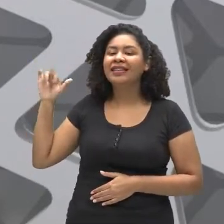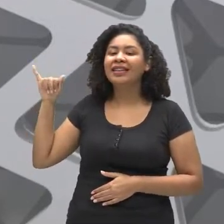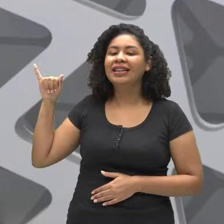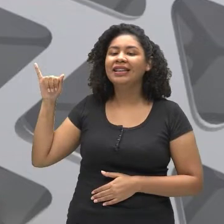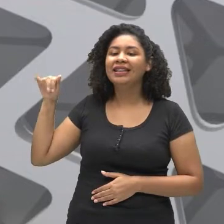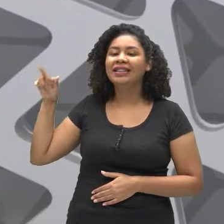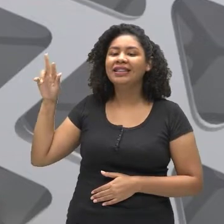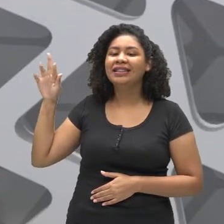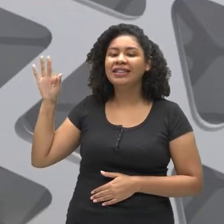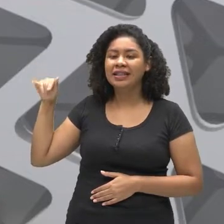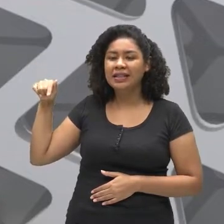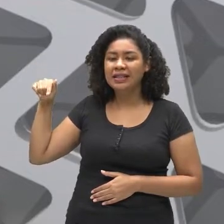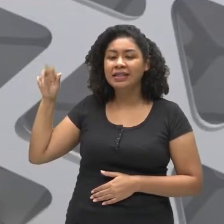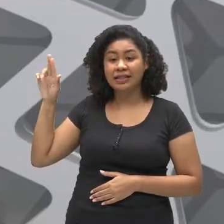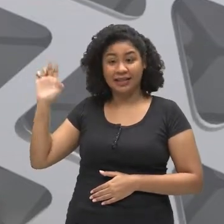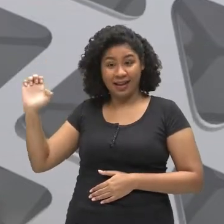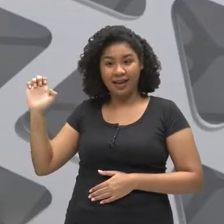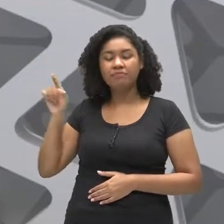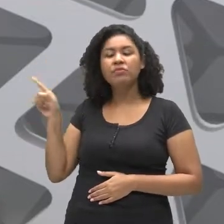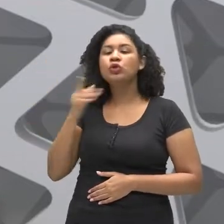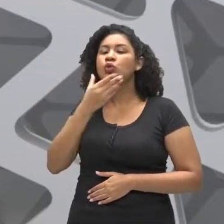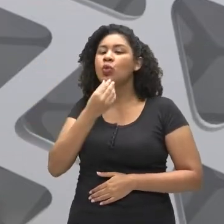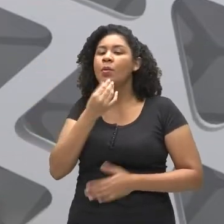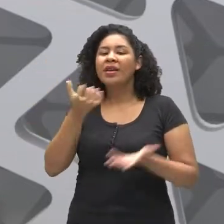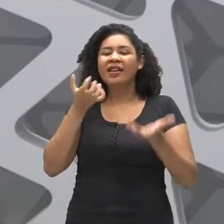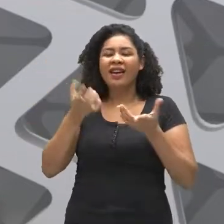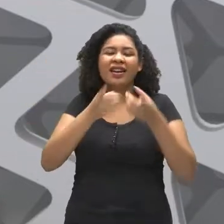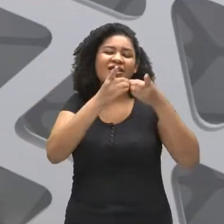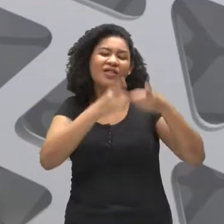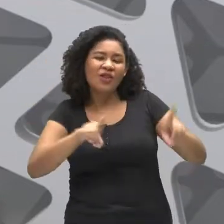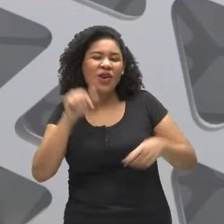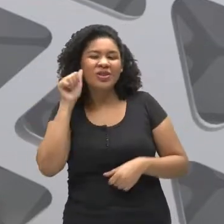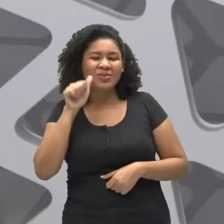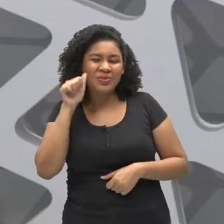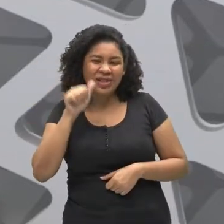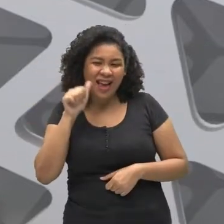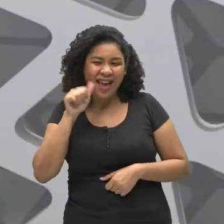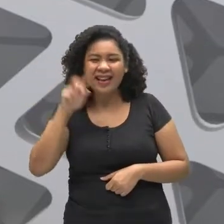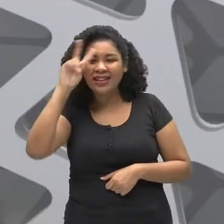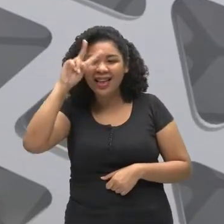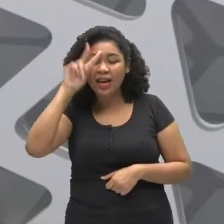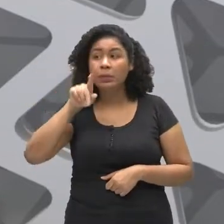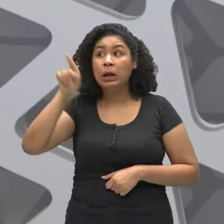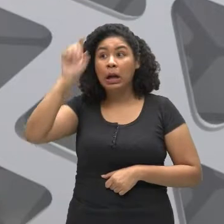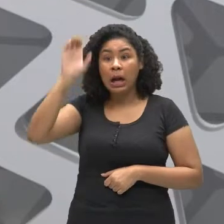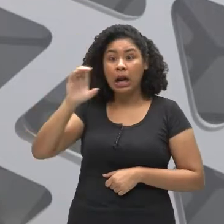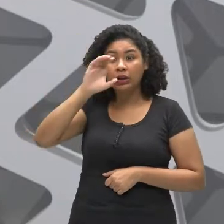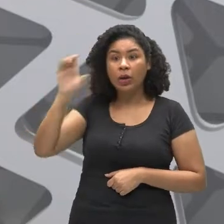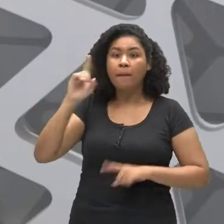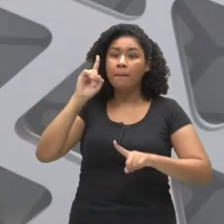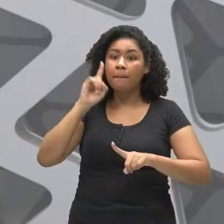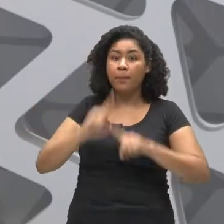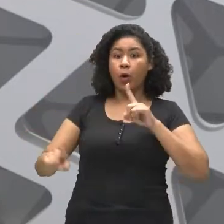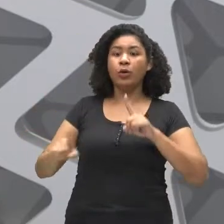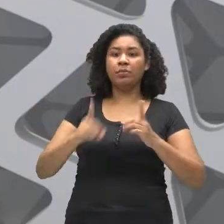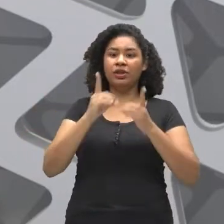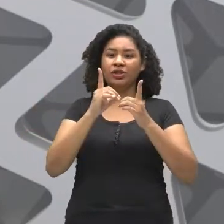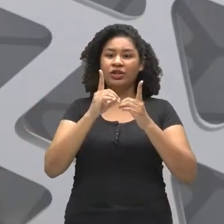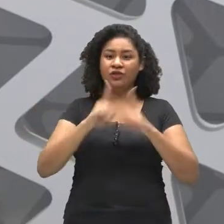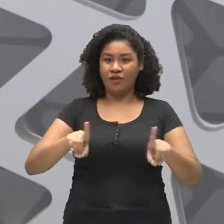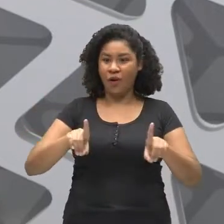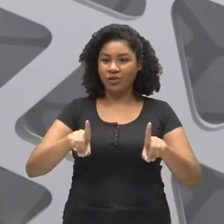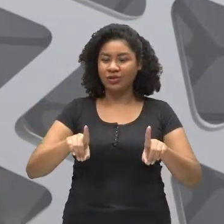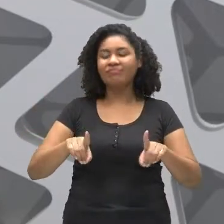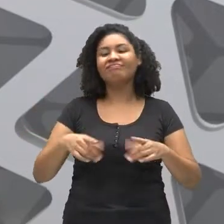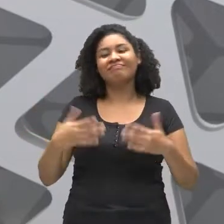VIII, né, querer casar-se novamente e a Igreja Católica proibiu o divórcio, pesava bastante. Porém, a situação